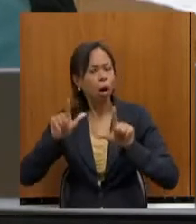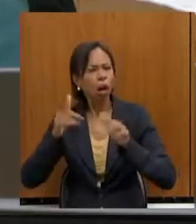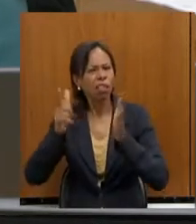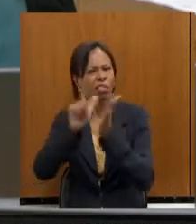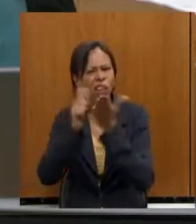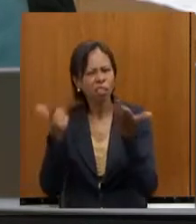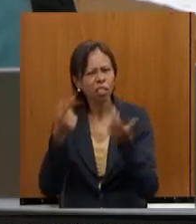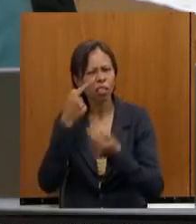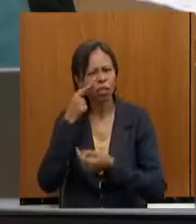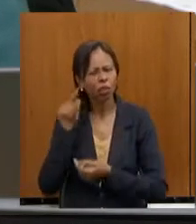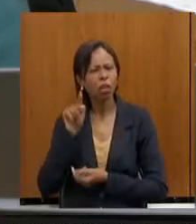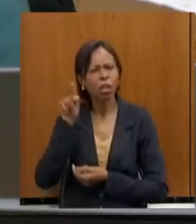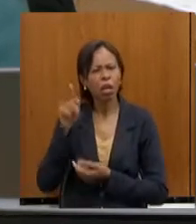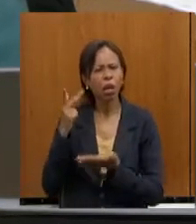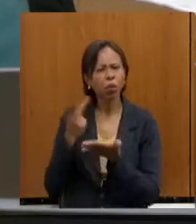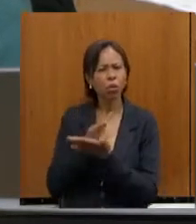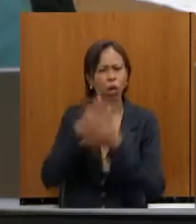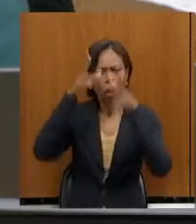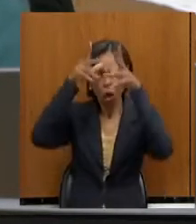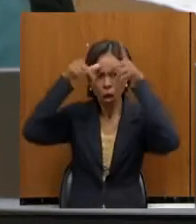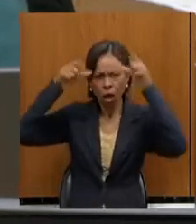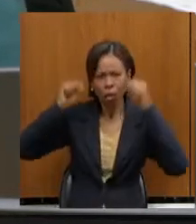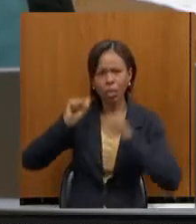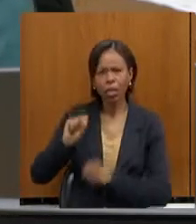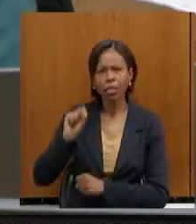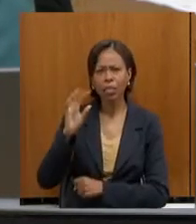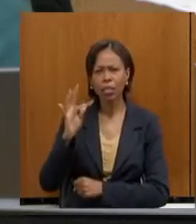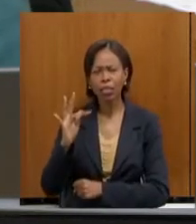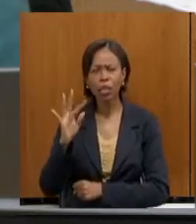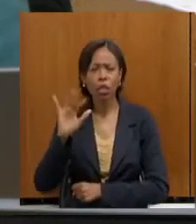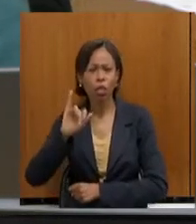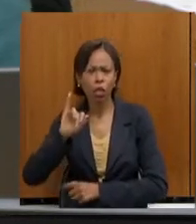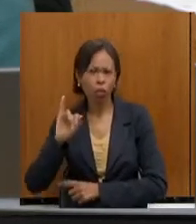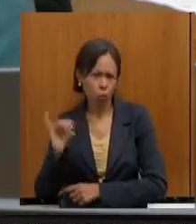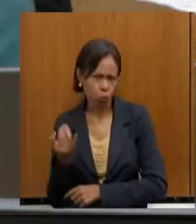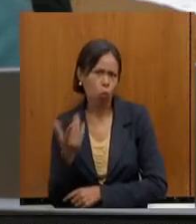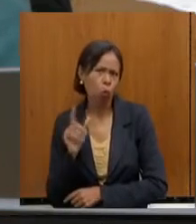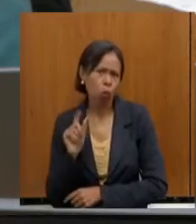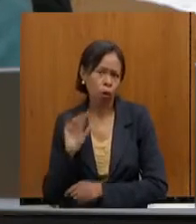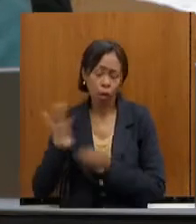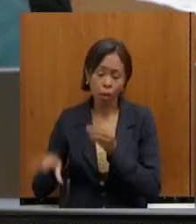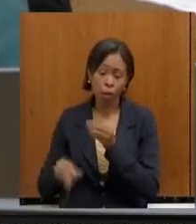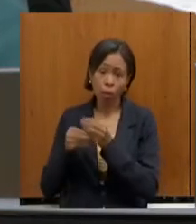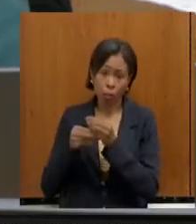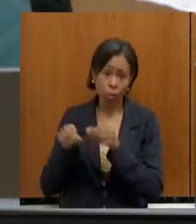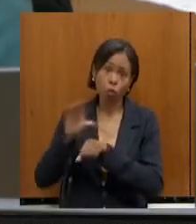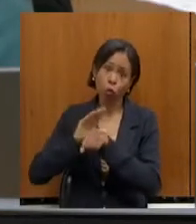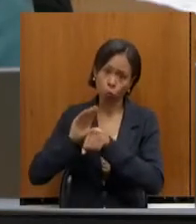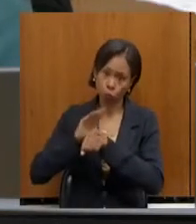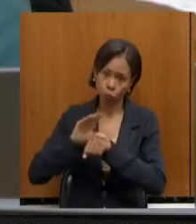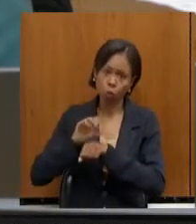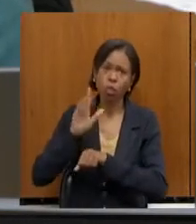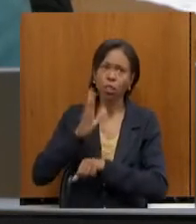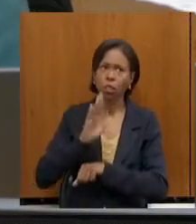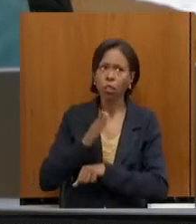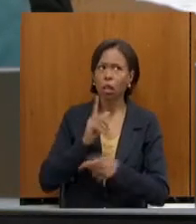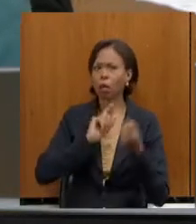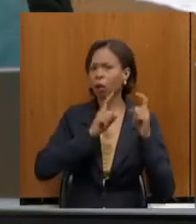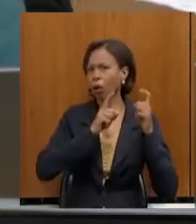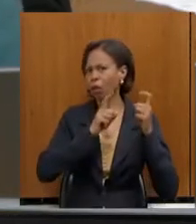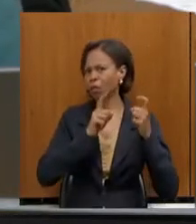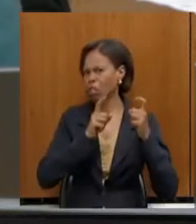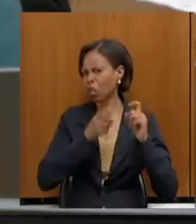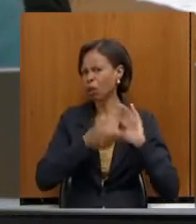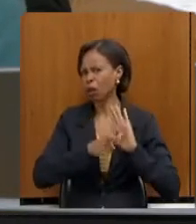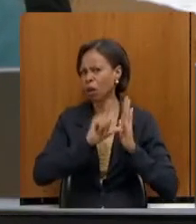Noé a falta de inconstitucionalidade da nossa emenda constitucional nós fizemos uma reunião longa com